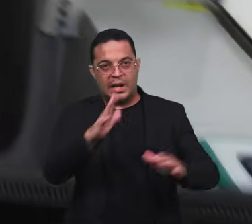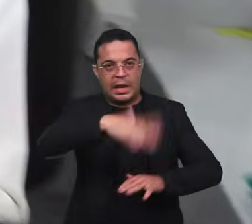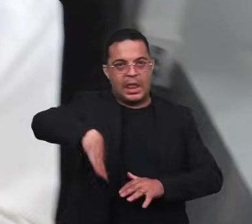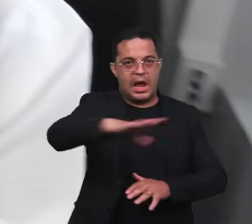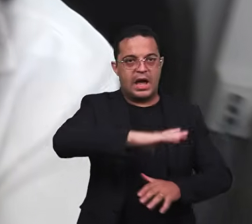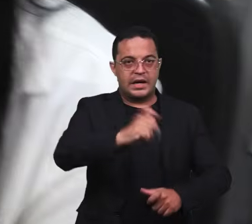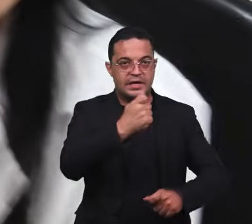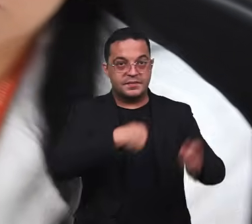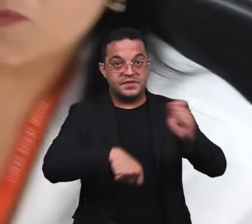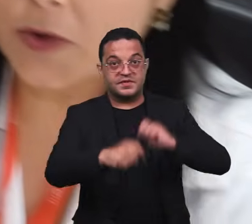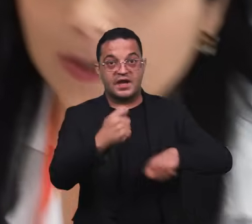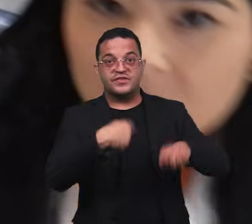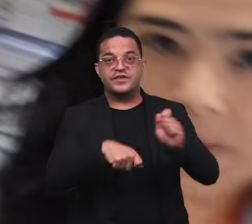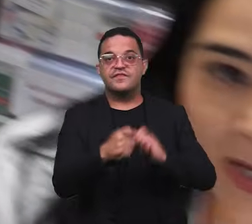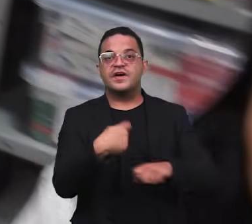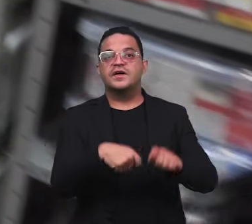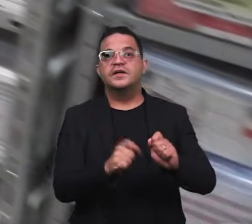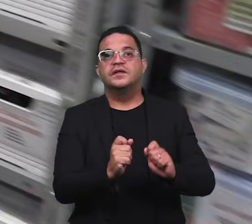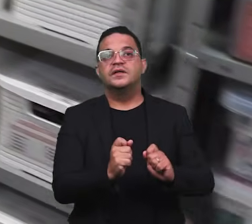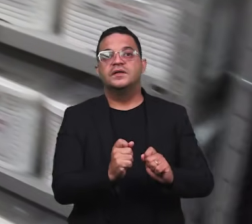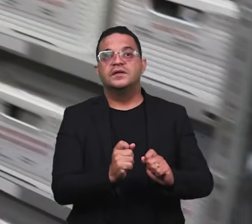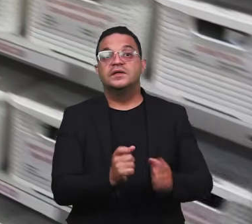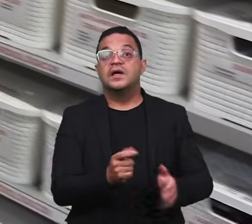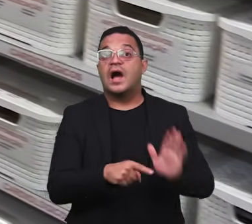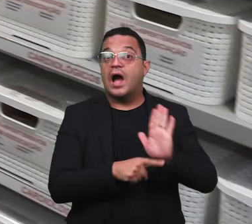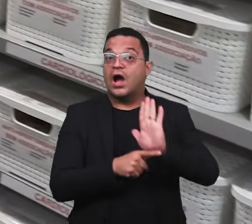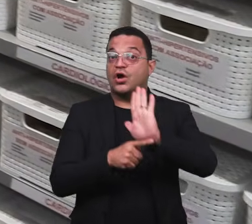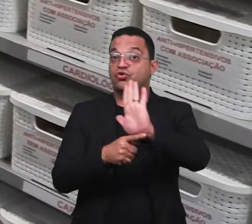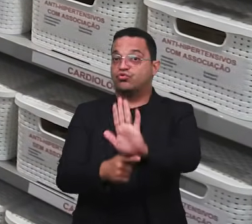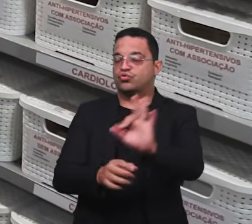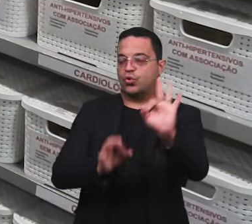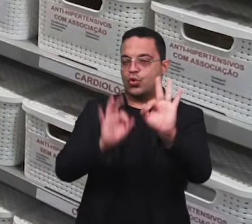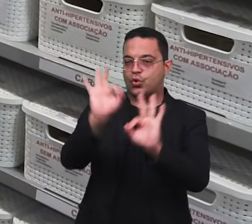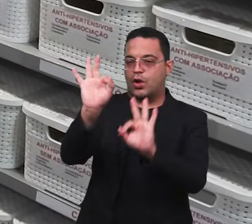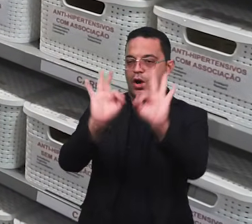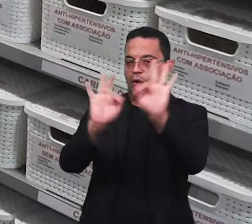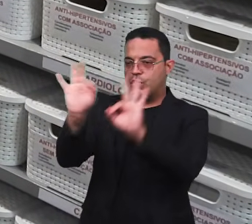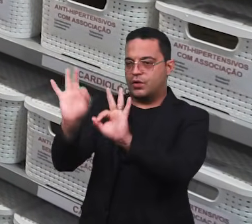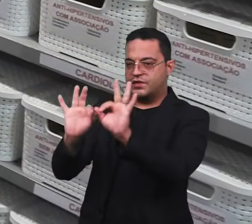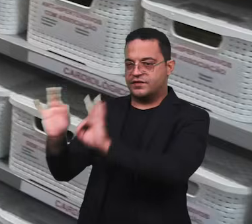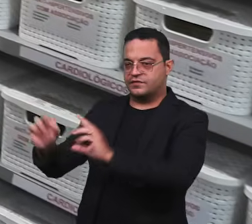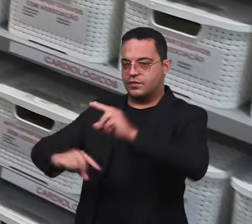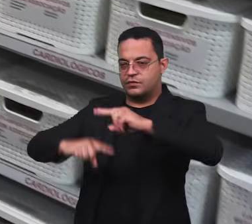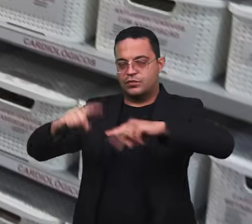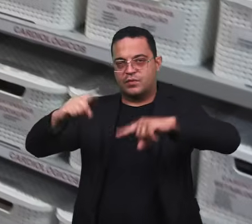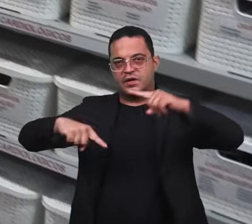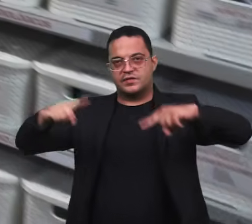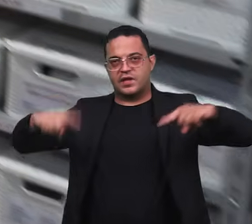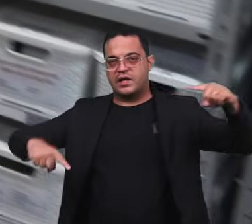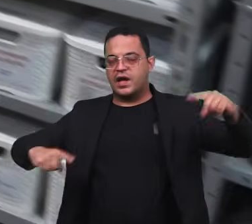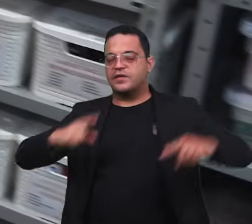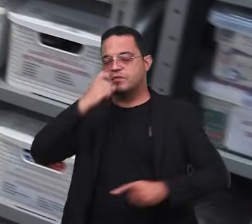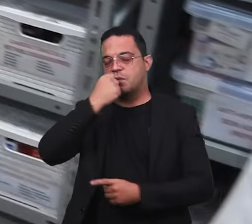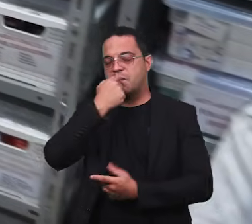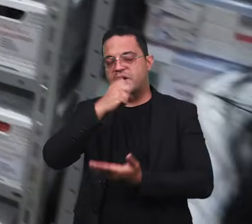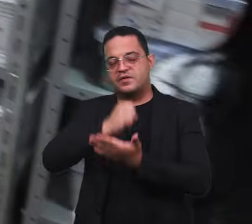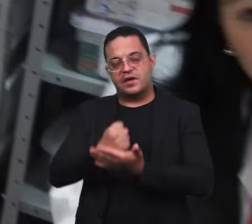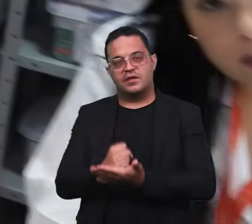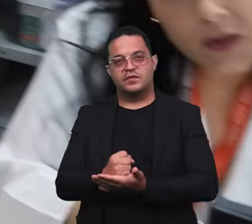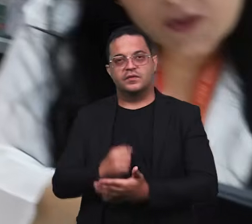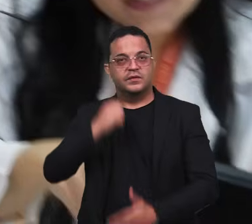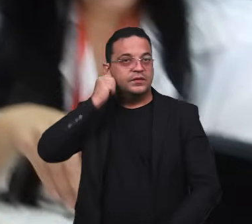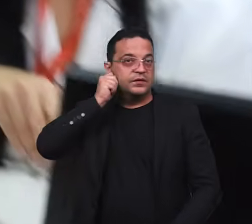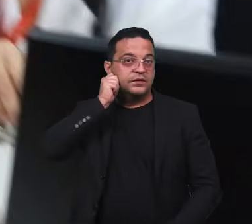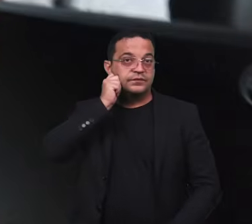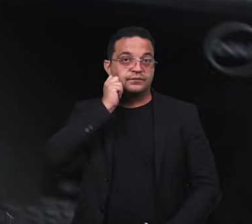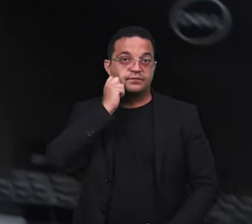parte administrativa, cuido um pouquinho da parte administrativa, ajudo na organização dos materiais, das